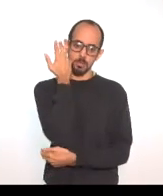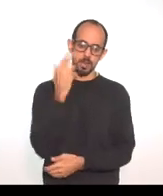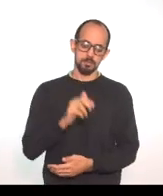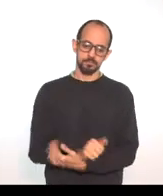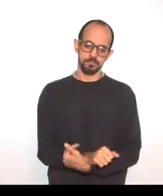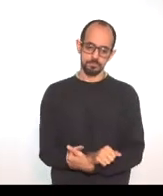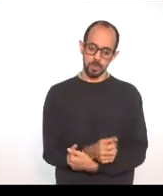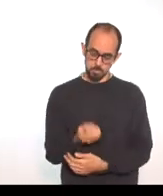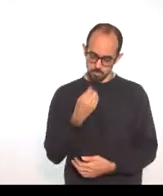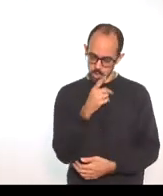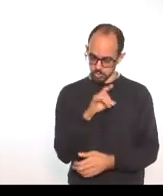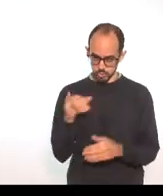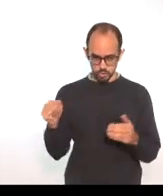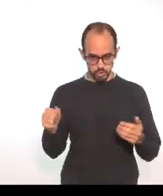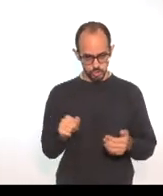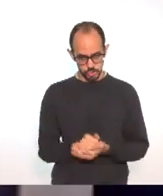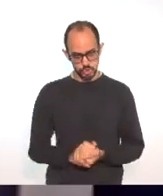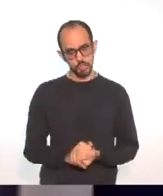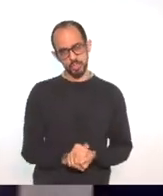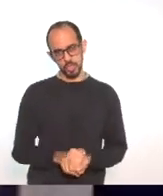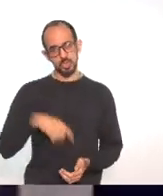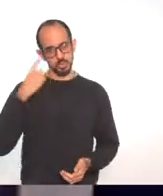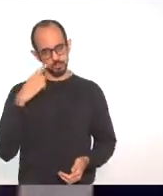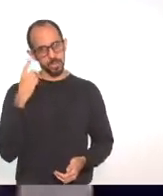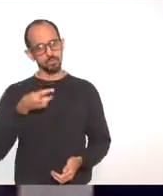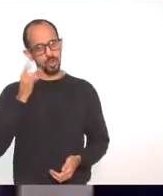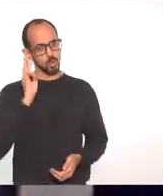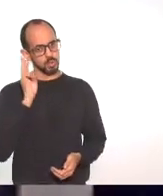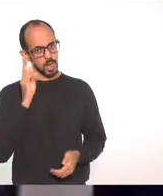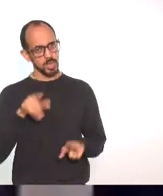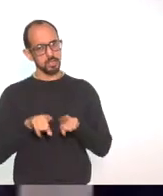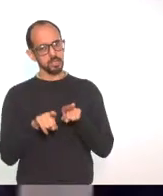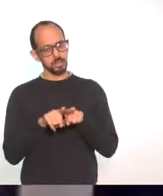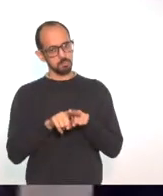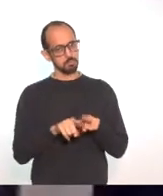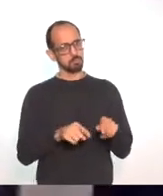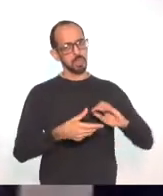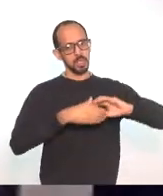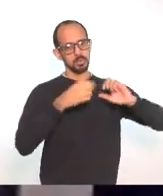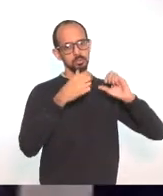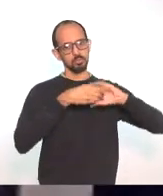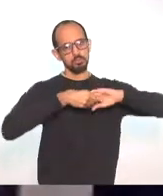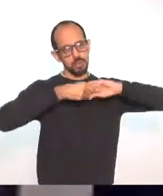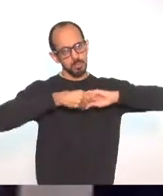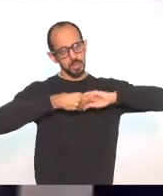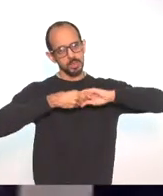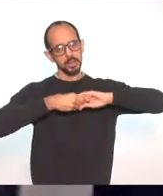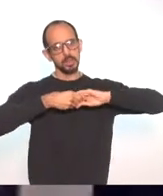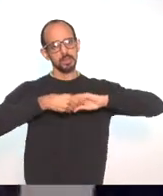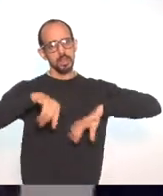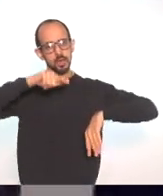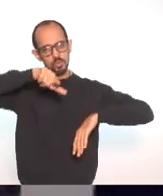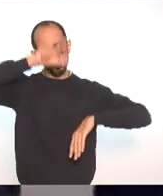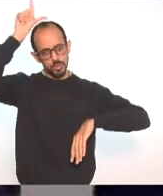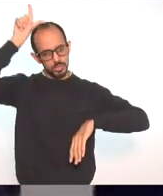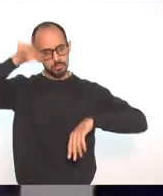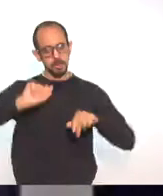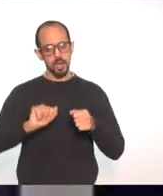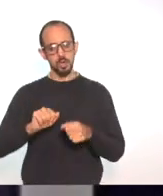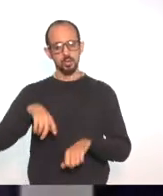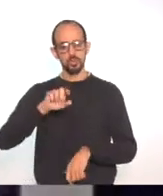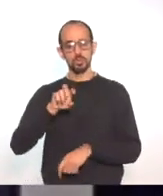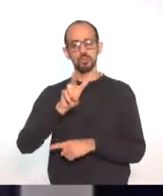adaptador waldeck Carneiro quer complementar também Deputado Luiz Paulo Corrêa da Rocha o banheiro decente